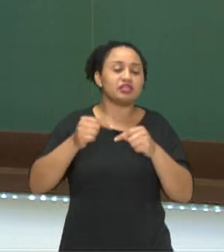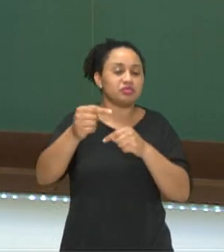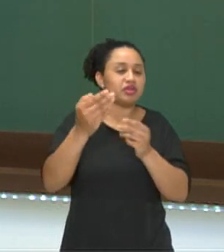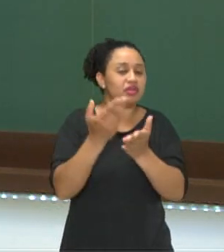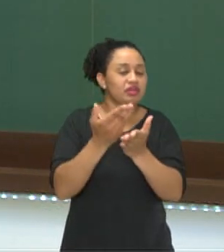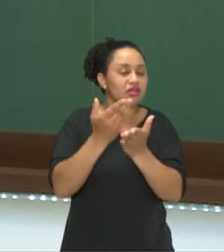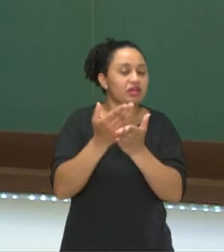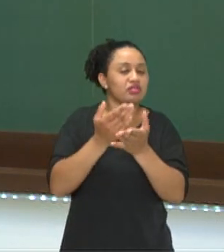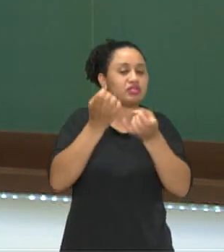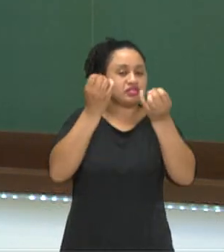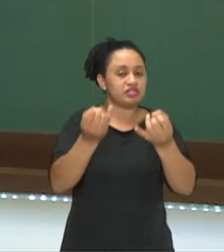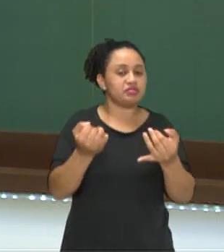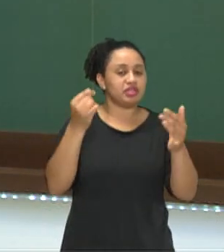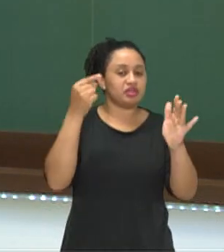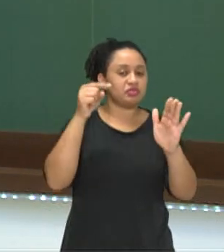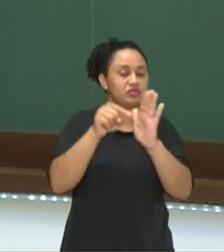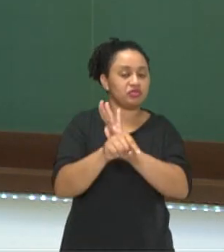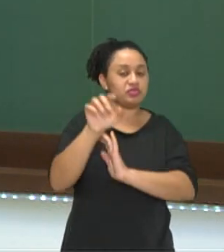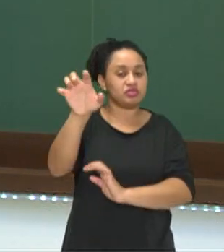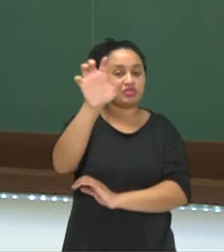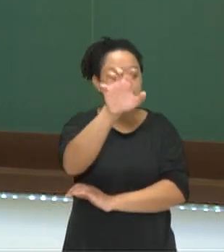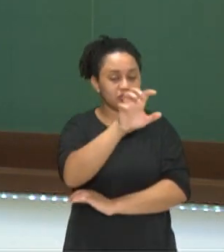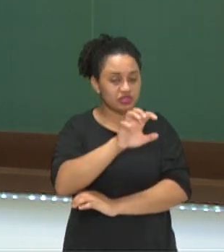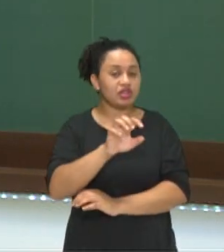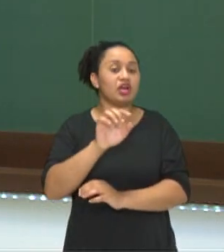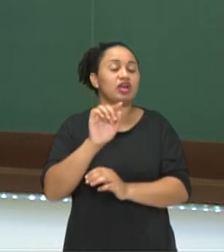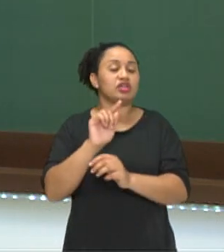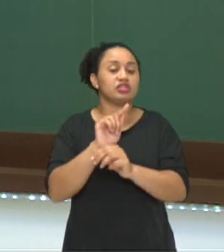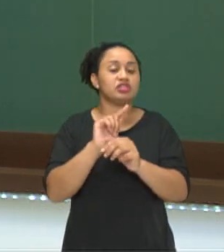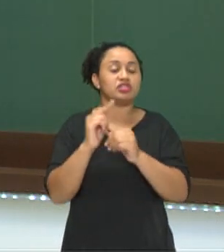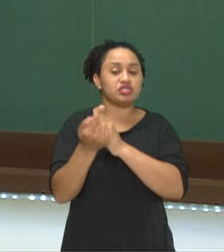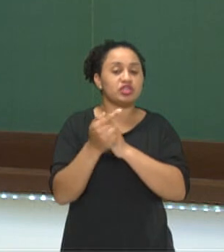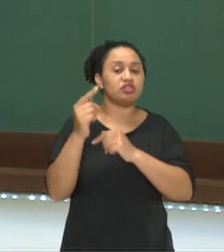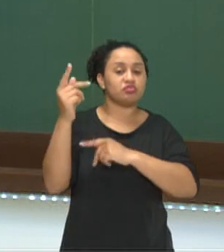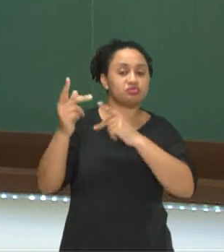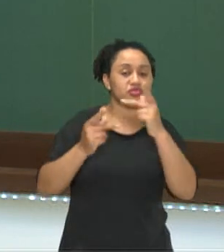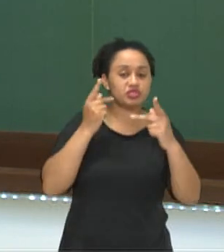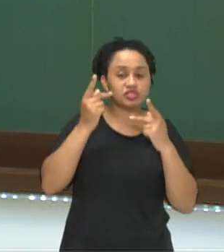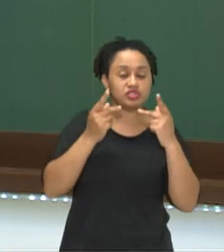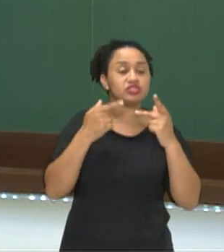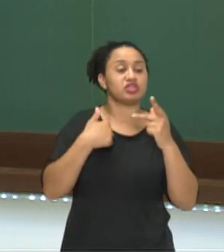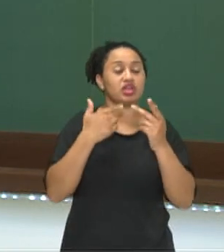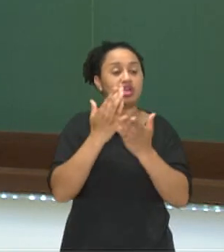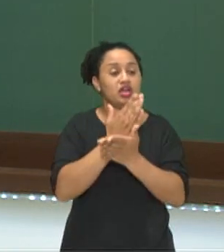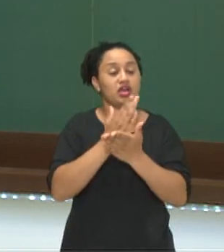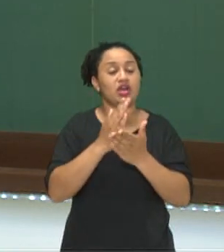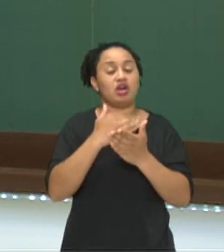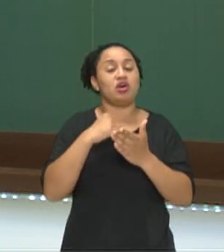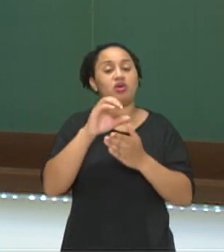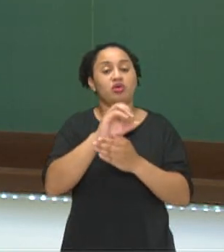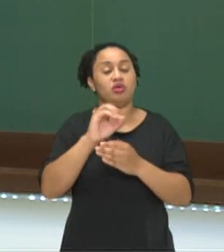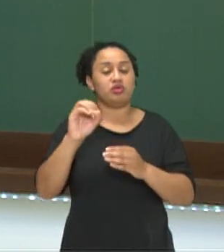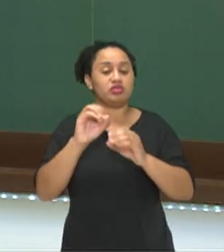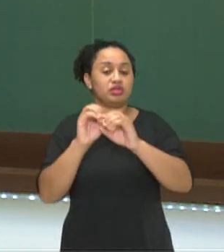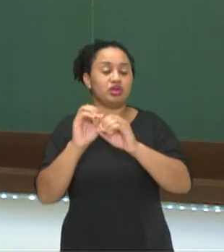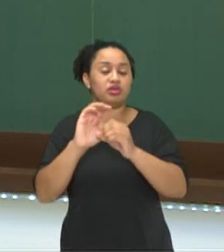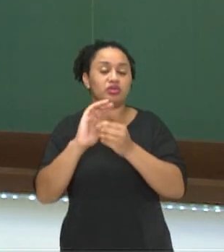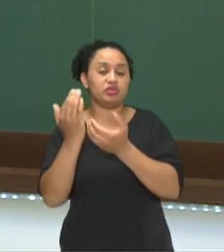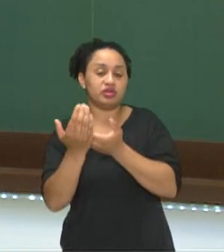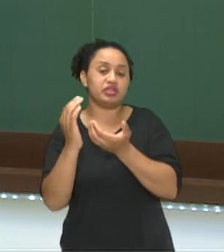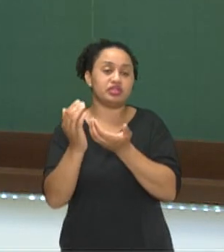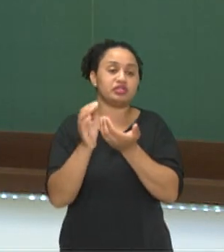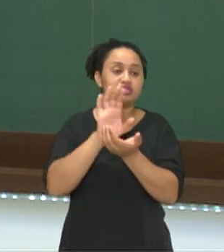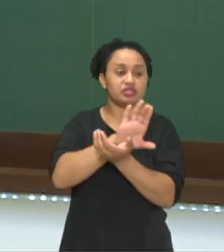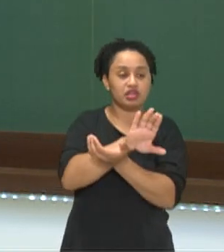nossa aula a gente vai falar um pouquinho mais sobre essa regionalização geopolítica que vai dividir a Europa em Europa Oriental e Europa Ocidental. Porque agora